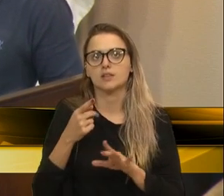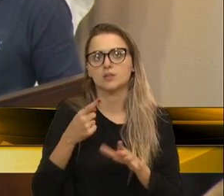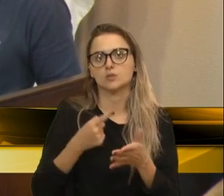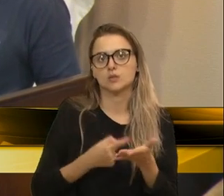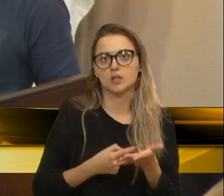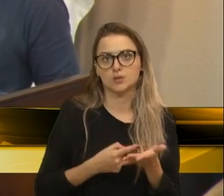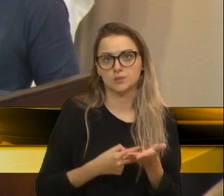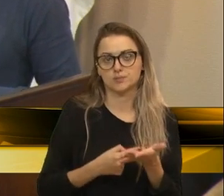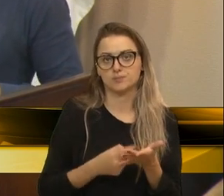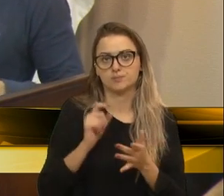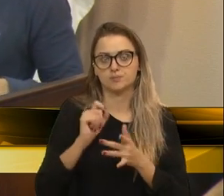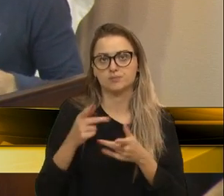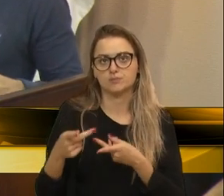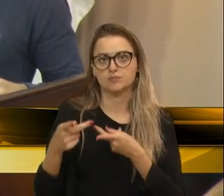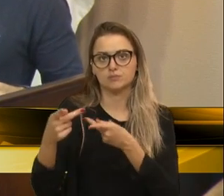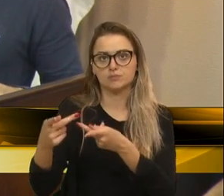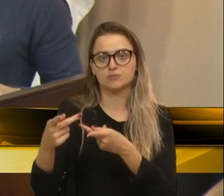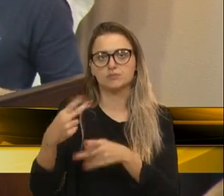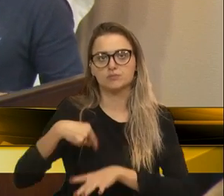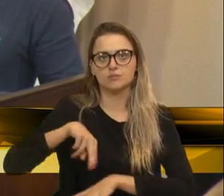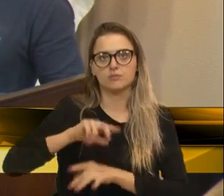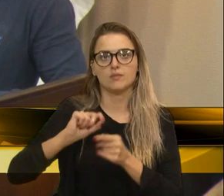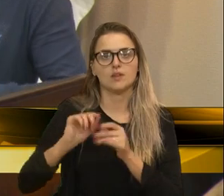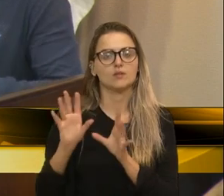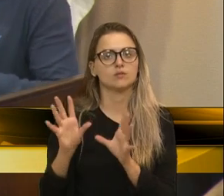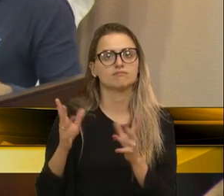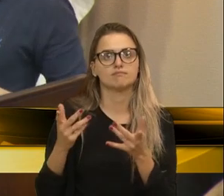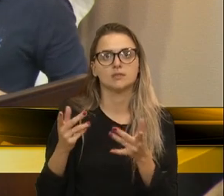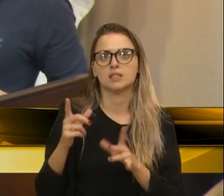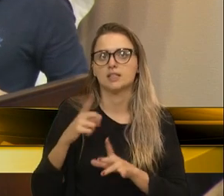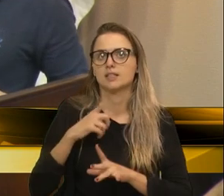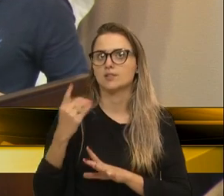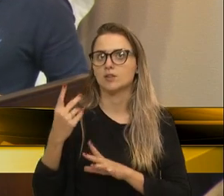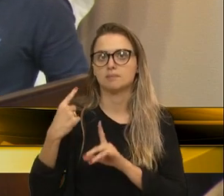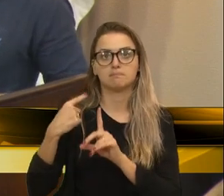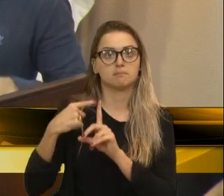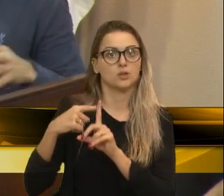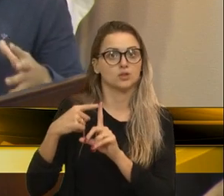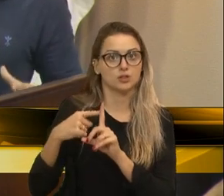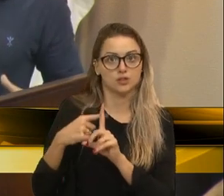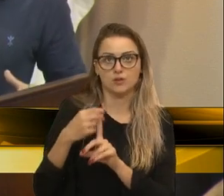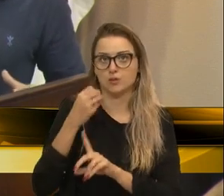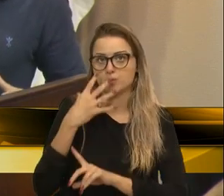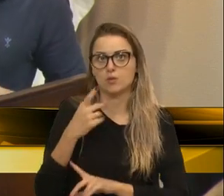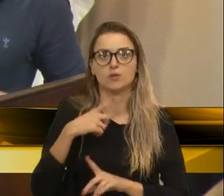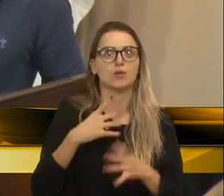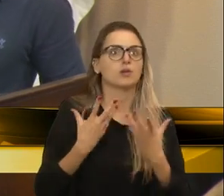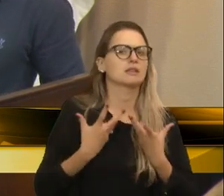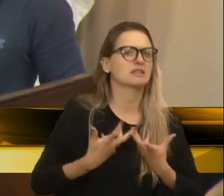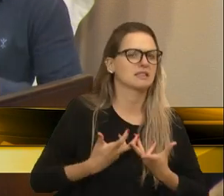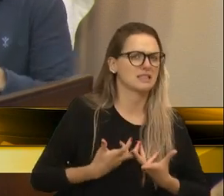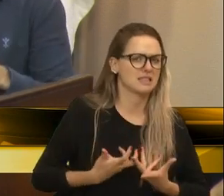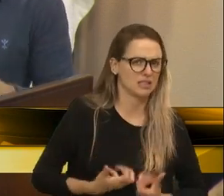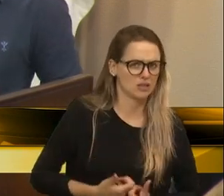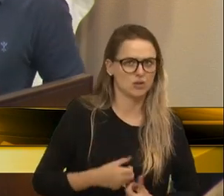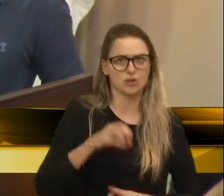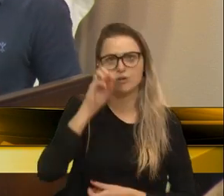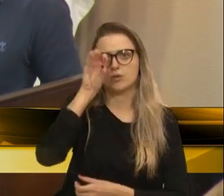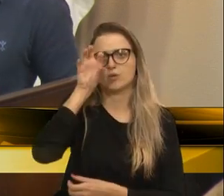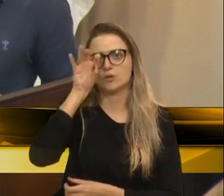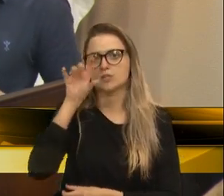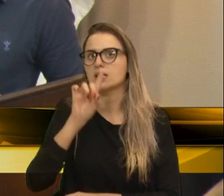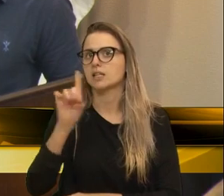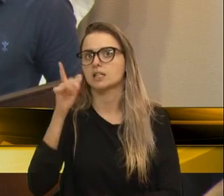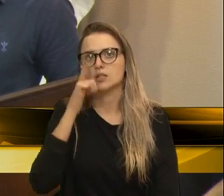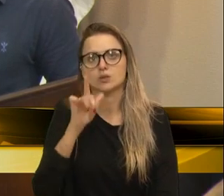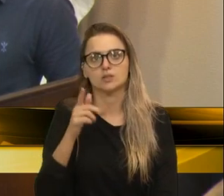colegas vereadores, nós podemos resumir que foi uma agenda extremamente positiva, apesar de ser cansativa. Fiuza, nós não conseguimos falar com o Carlos Gomes,